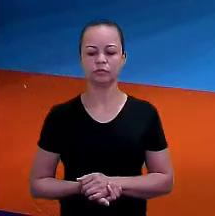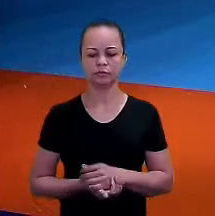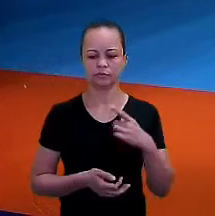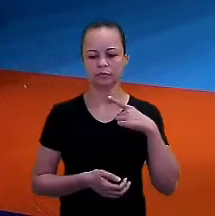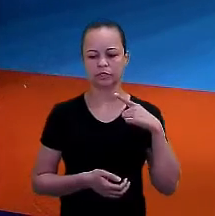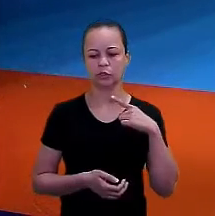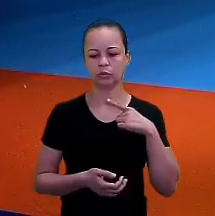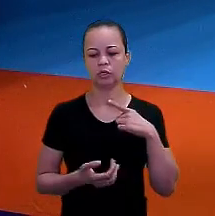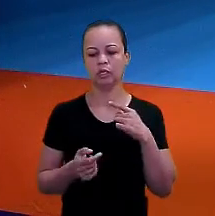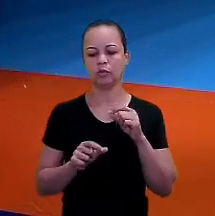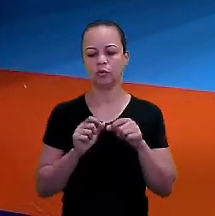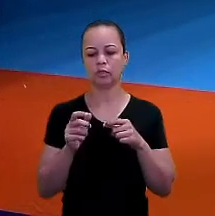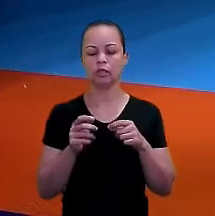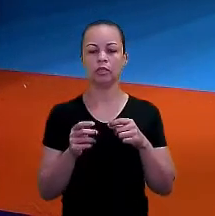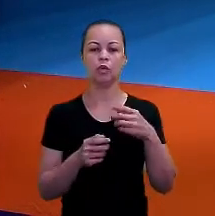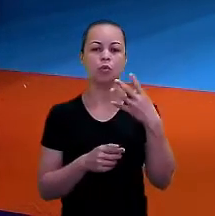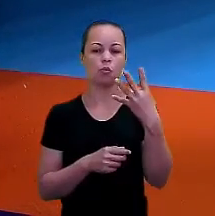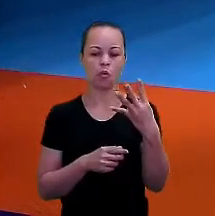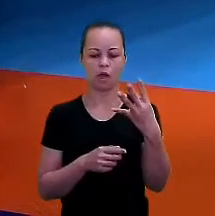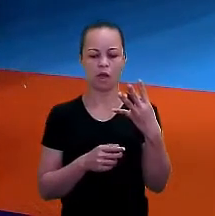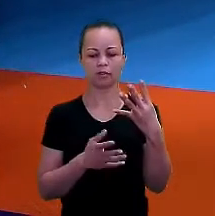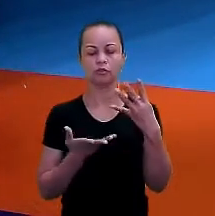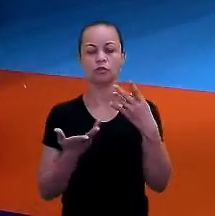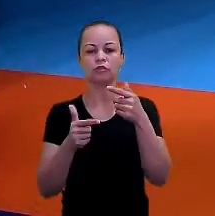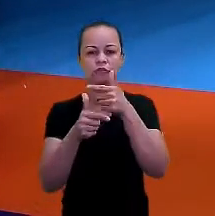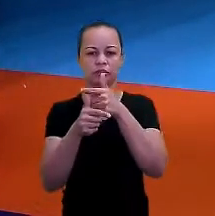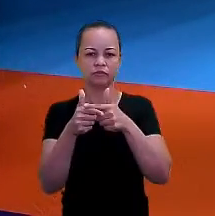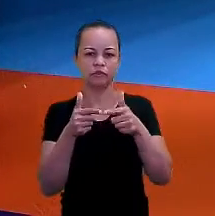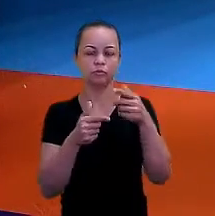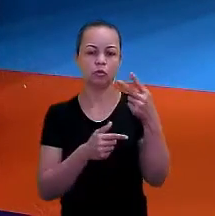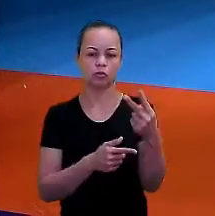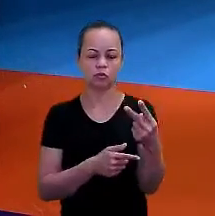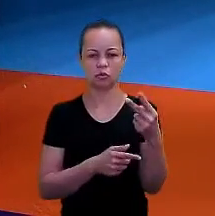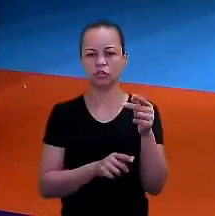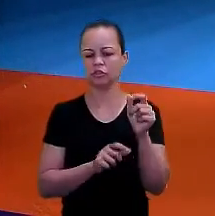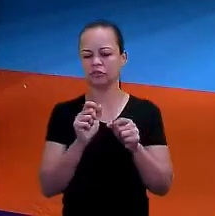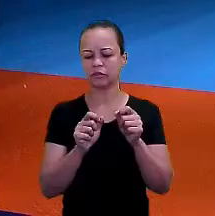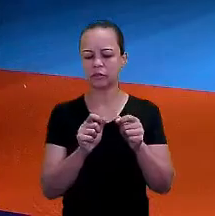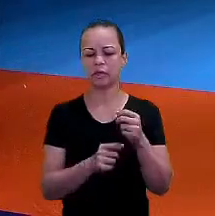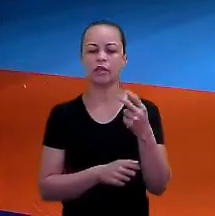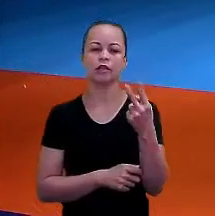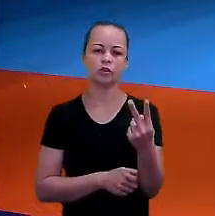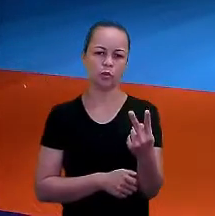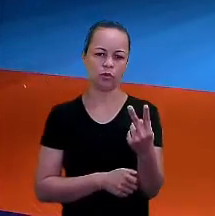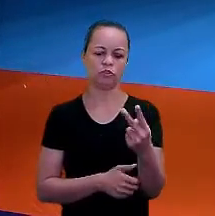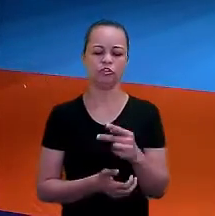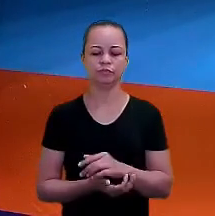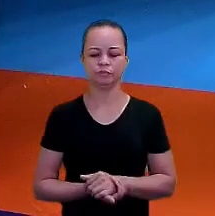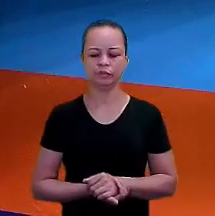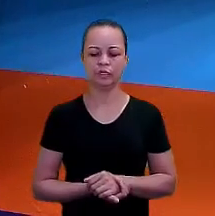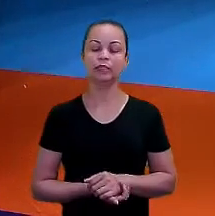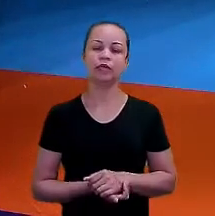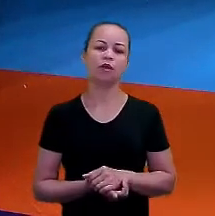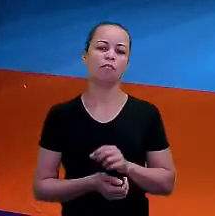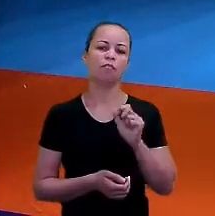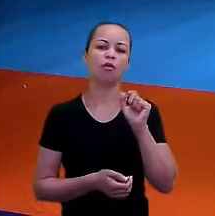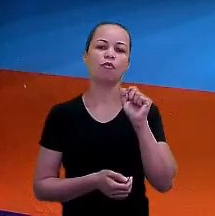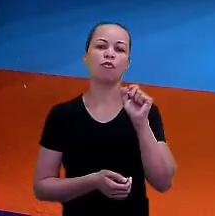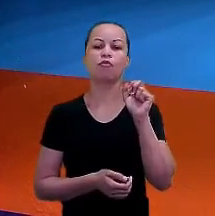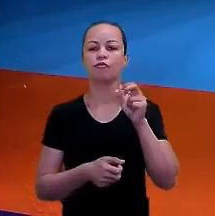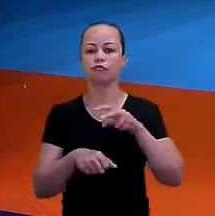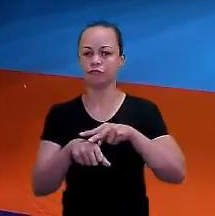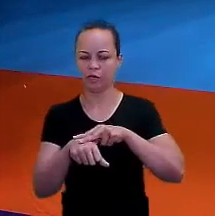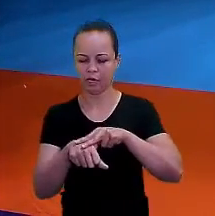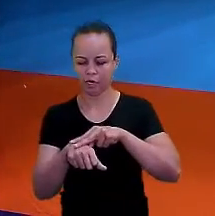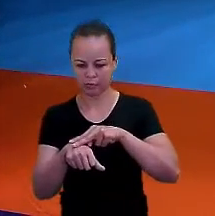aqui 4, que vai ser dividido por 2, que vai dar 2. Então, é o verde, tá certo,